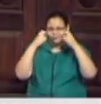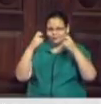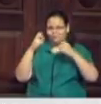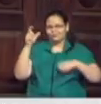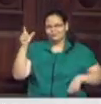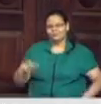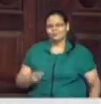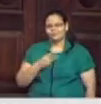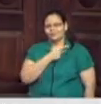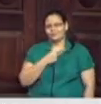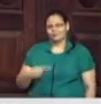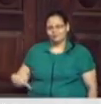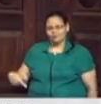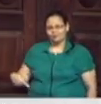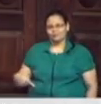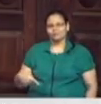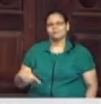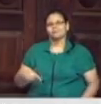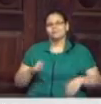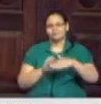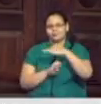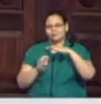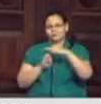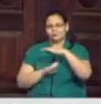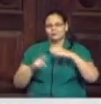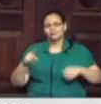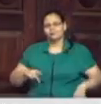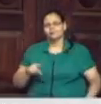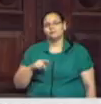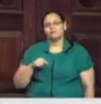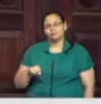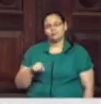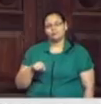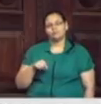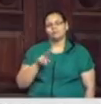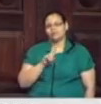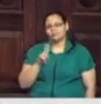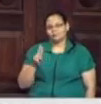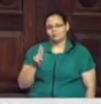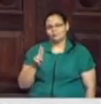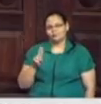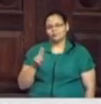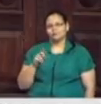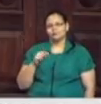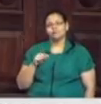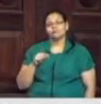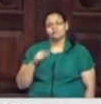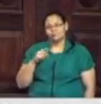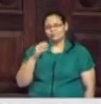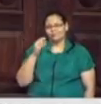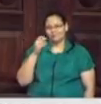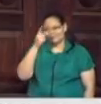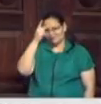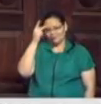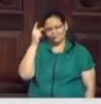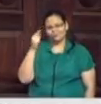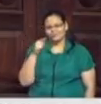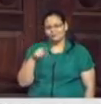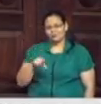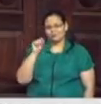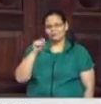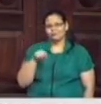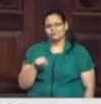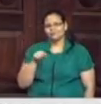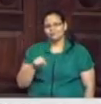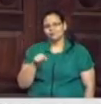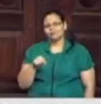Petrobras possa nomear presidente da Agência Nacional de Petróleo com indicação. O presidente